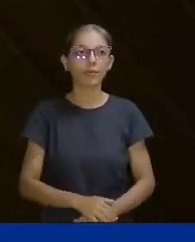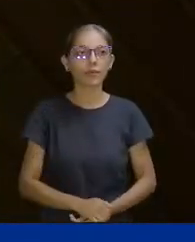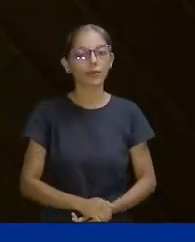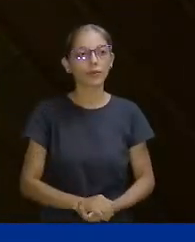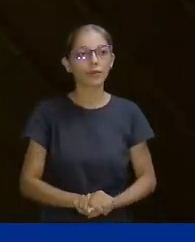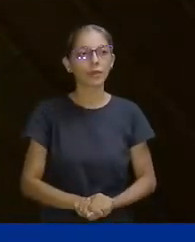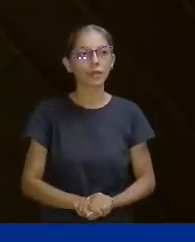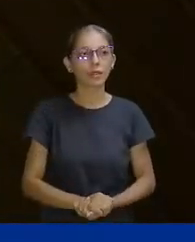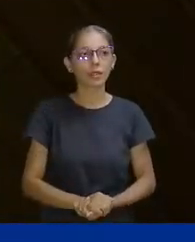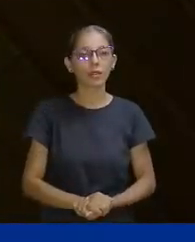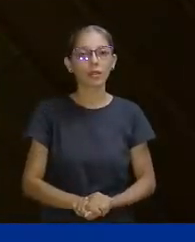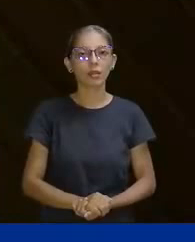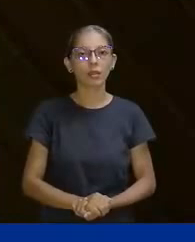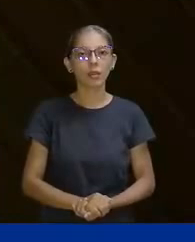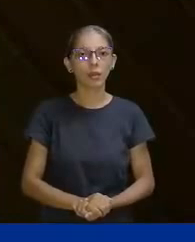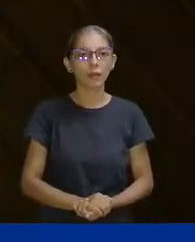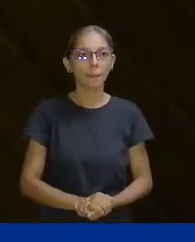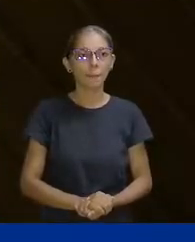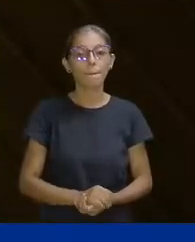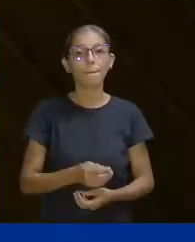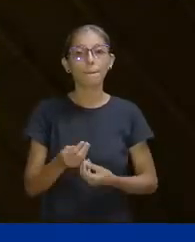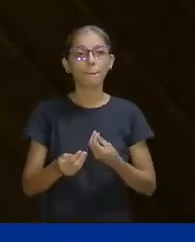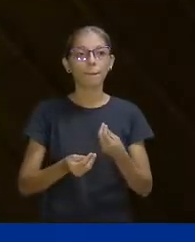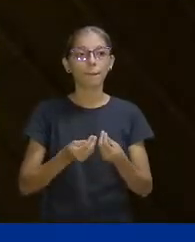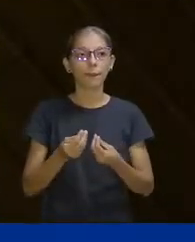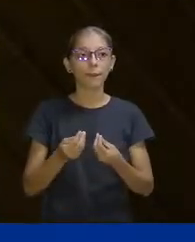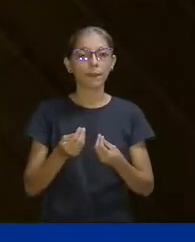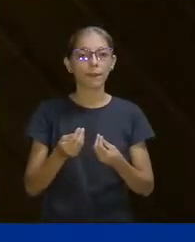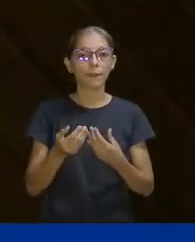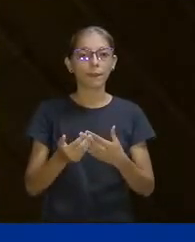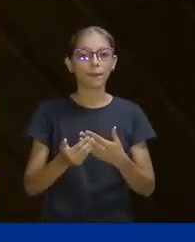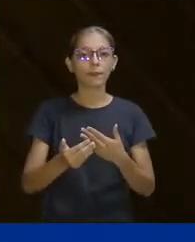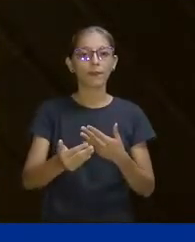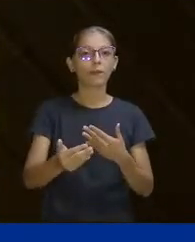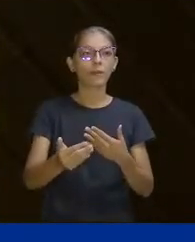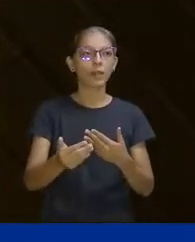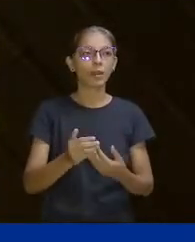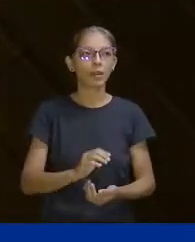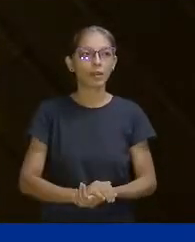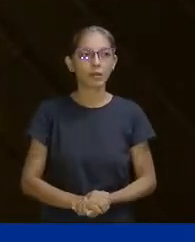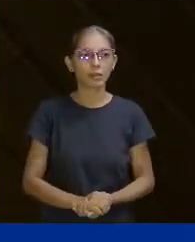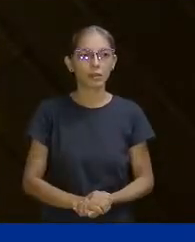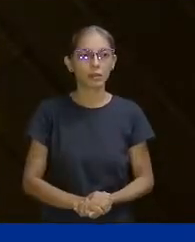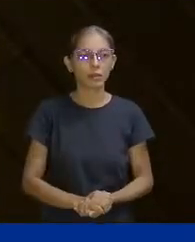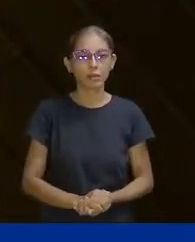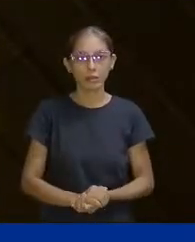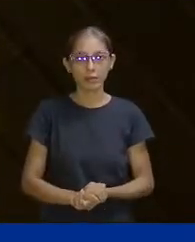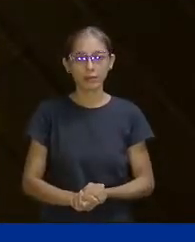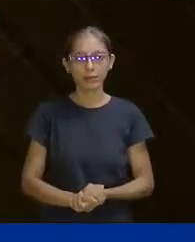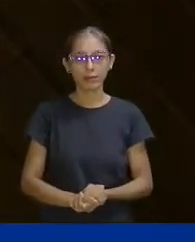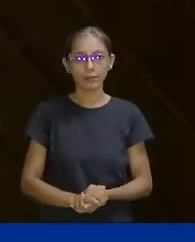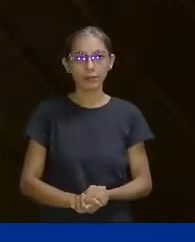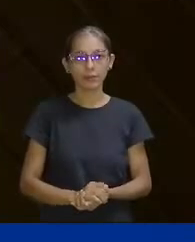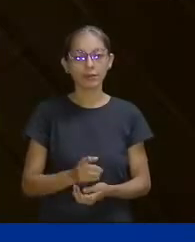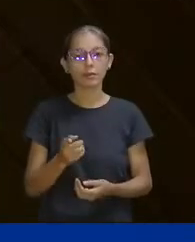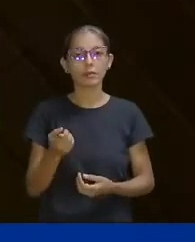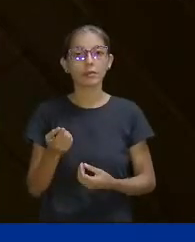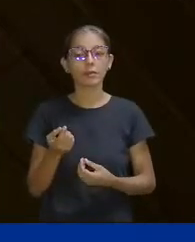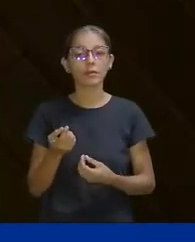paralisia cerebral, e está confirmada nas Paralimpíadas de Paris em agosto